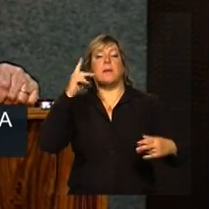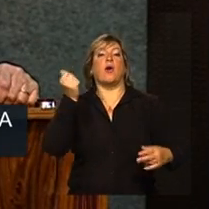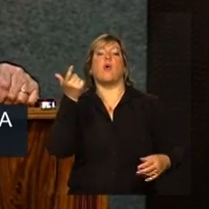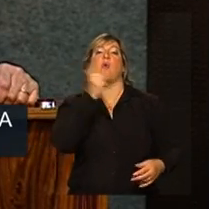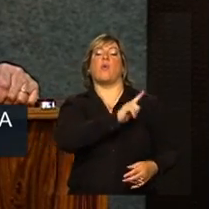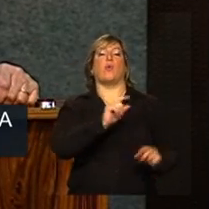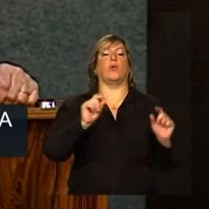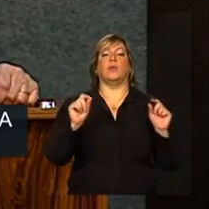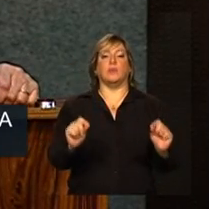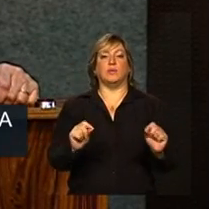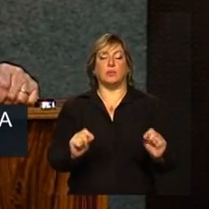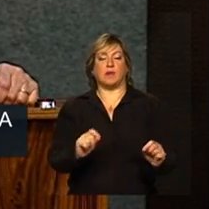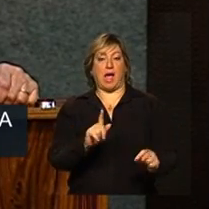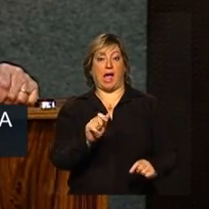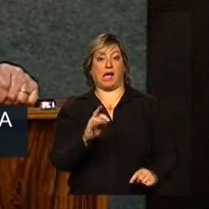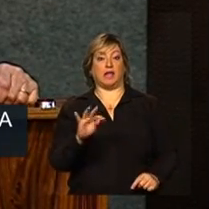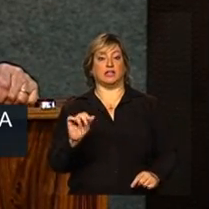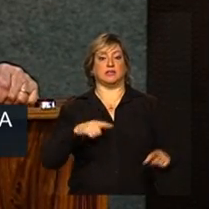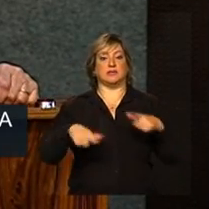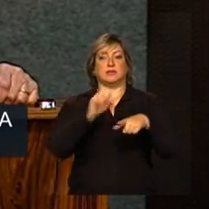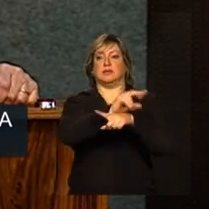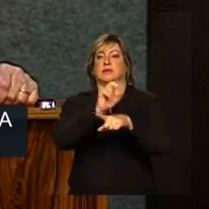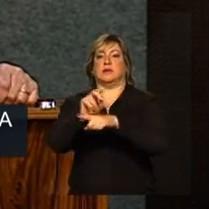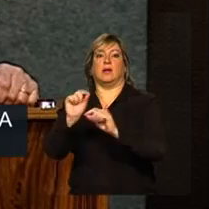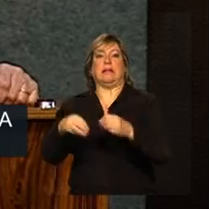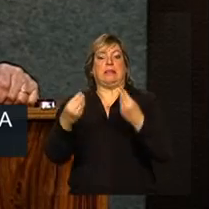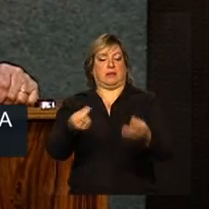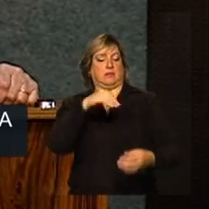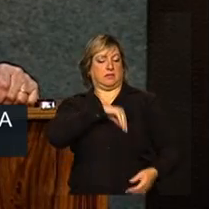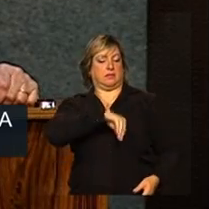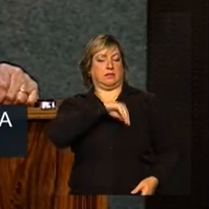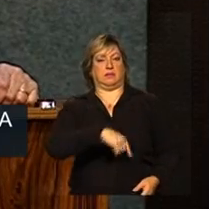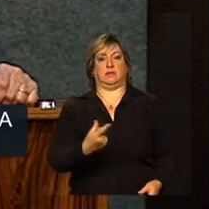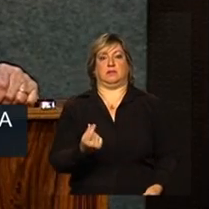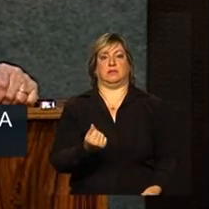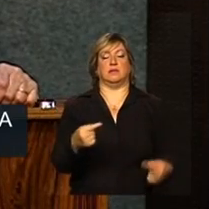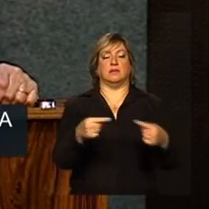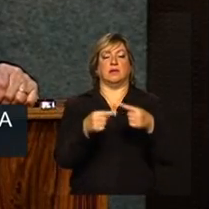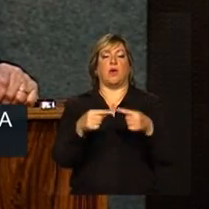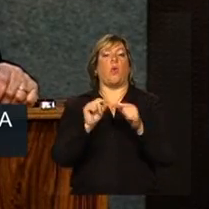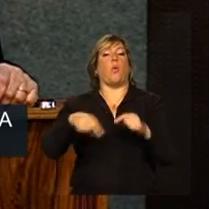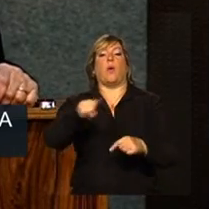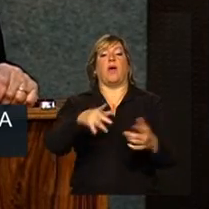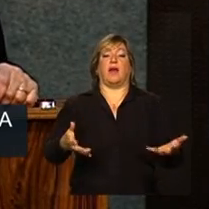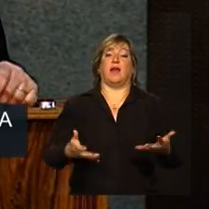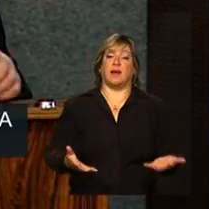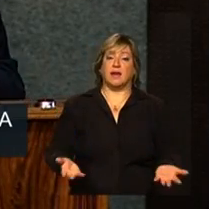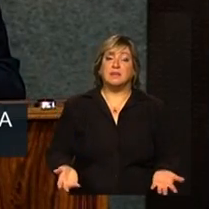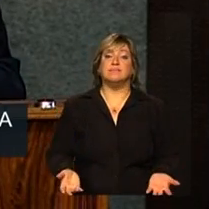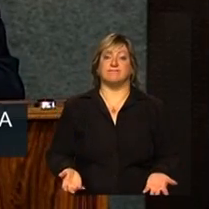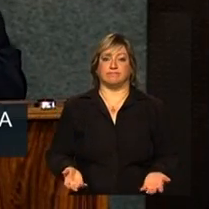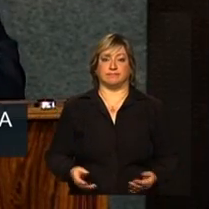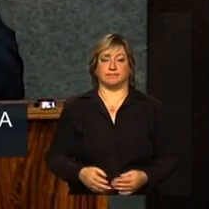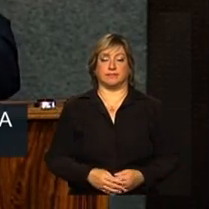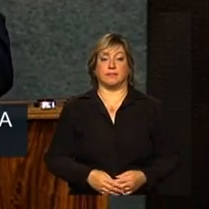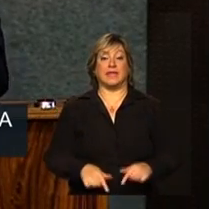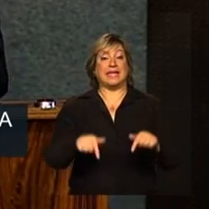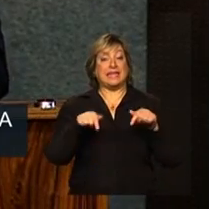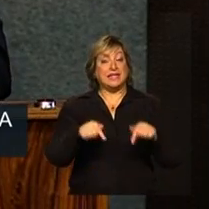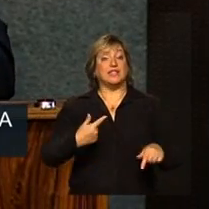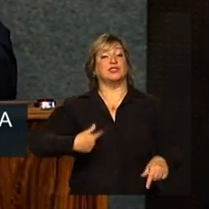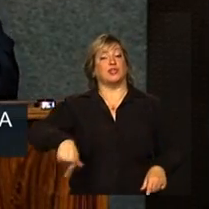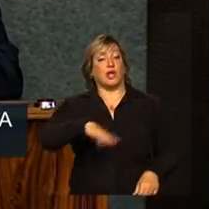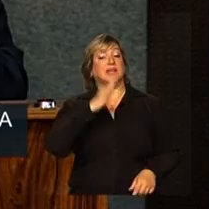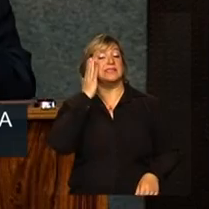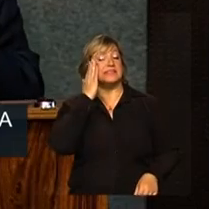obter e se garantir empregos que deem remuneração adequadas ao que elas querem. Isso a gente